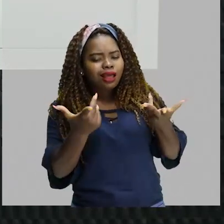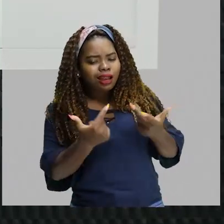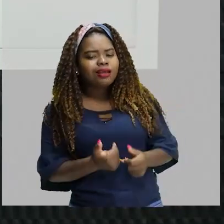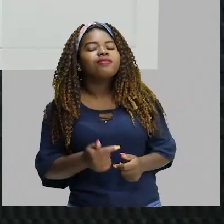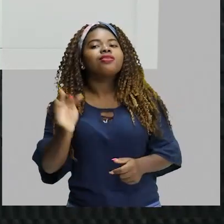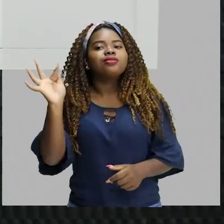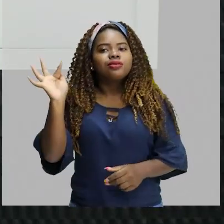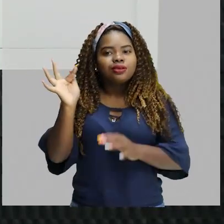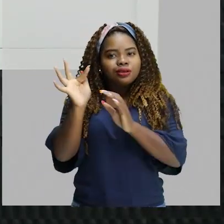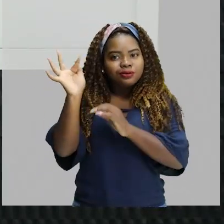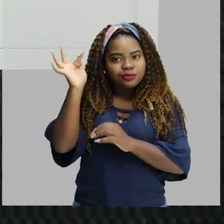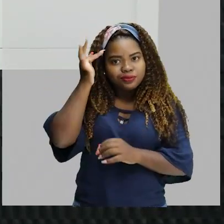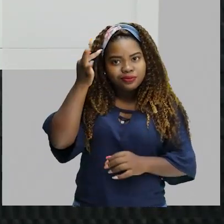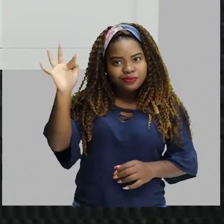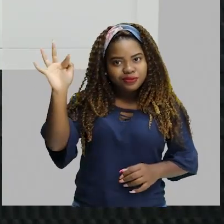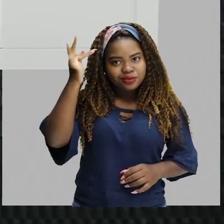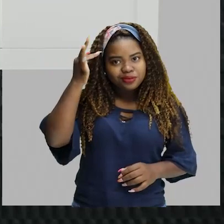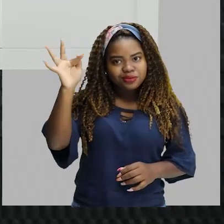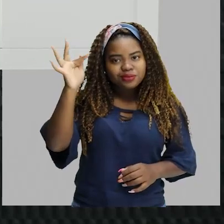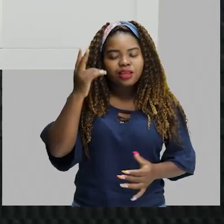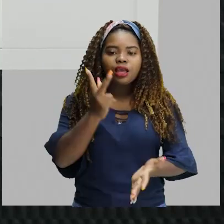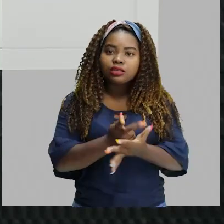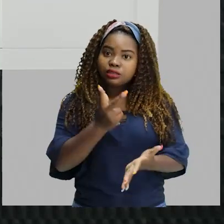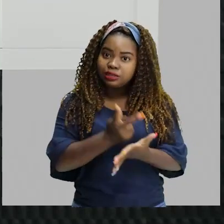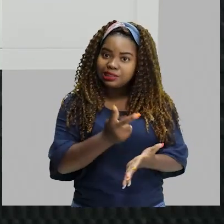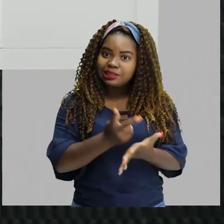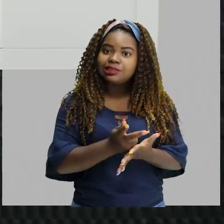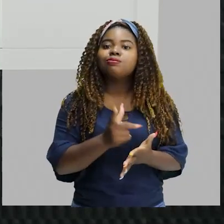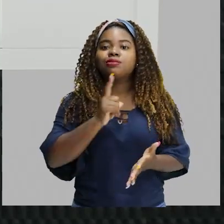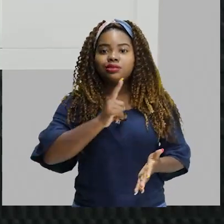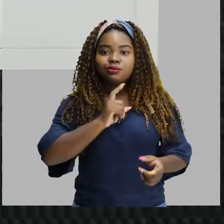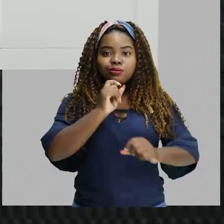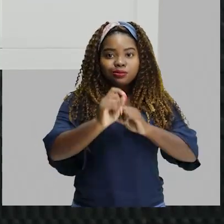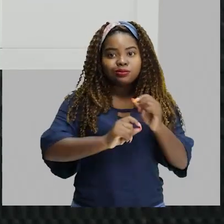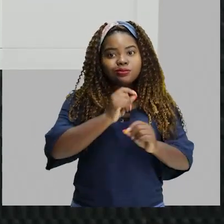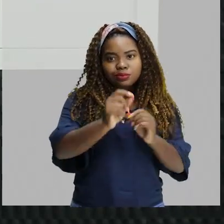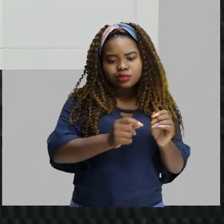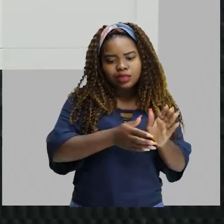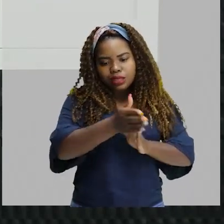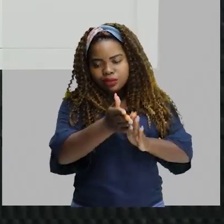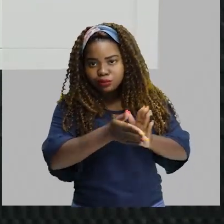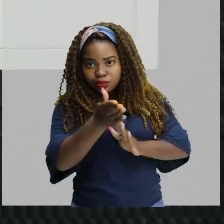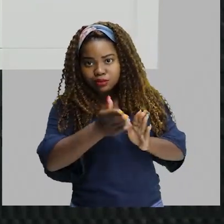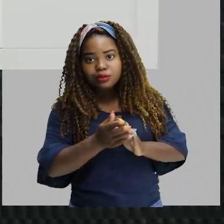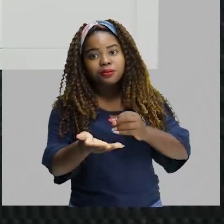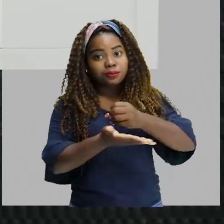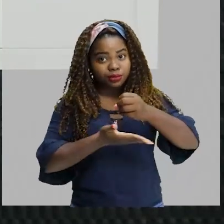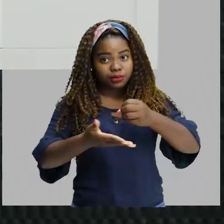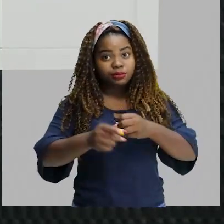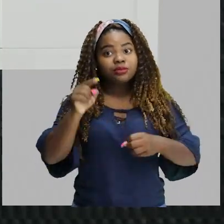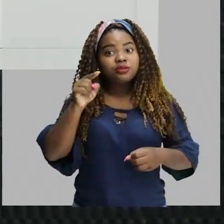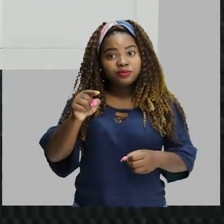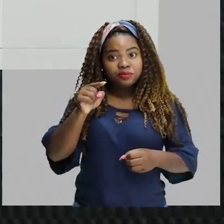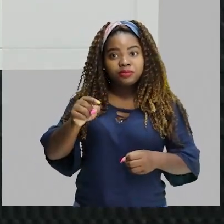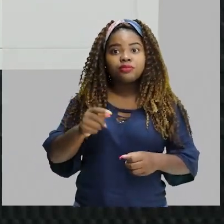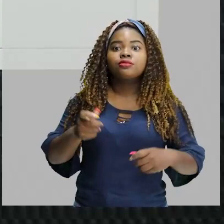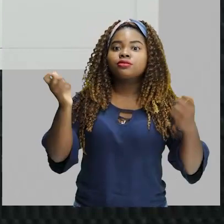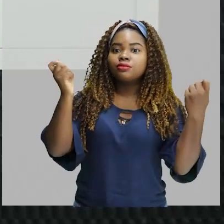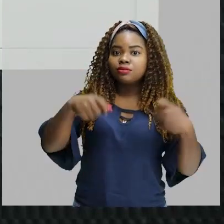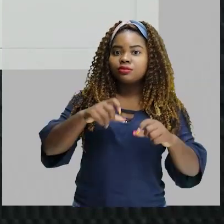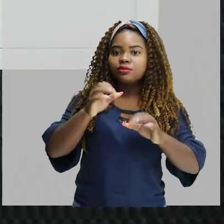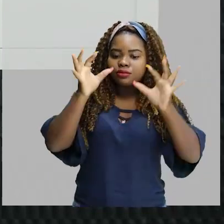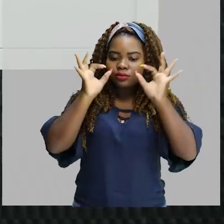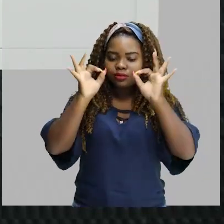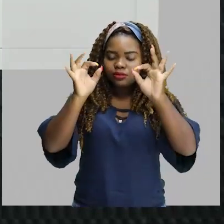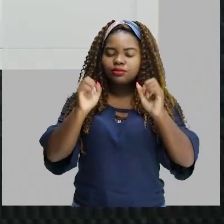Bom, sempre a gente dá aquelas recomendações básicas para que vocês possam ter muita concentração. E aí eu venho sempre pedir que